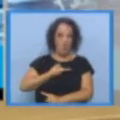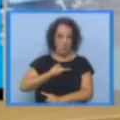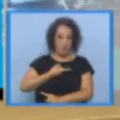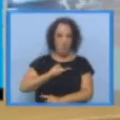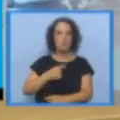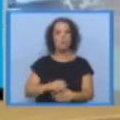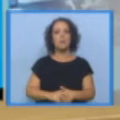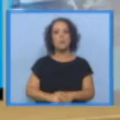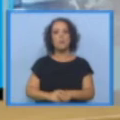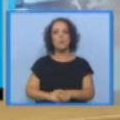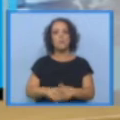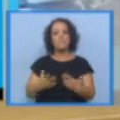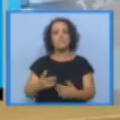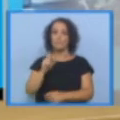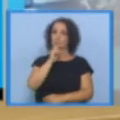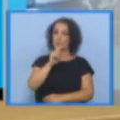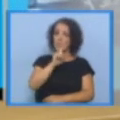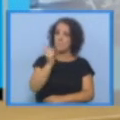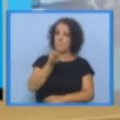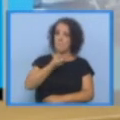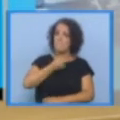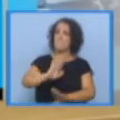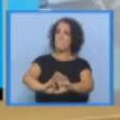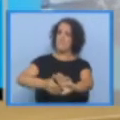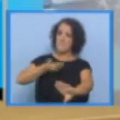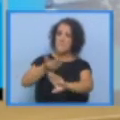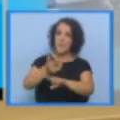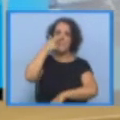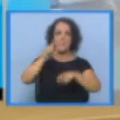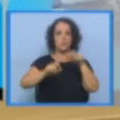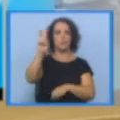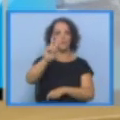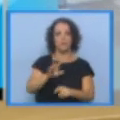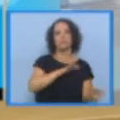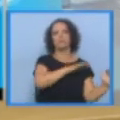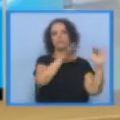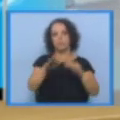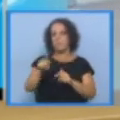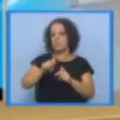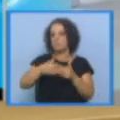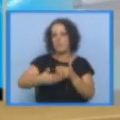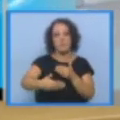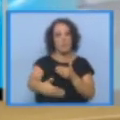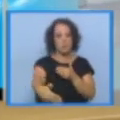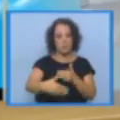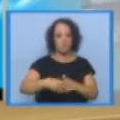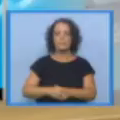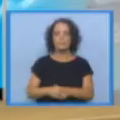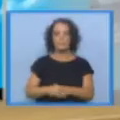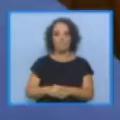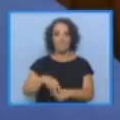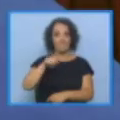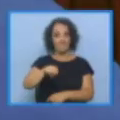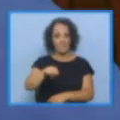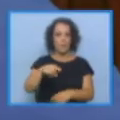Podemos vir a ter de acolher muitíssimos venezuelanos nos próximos meses. Portanto, aquilo que tem sido